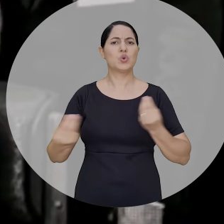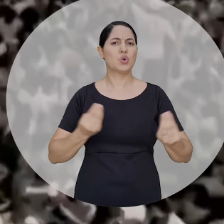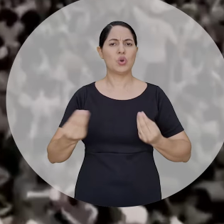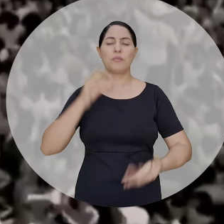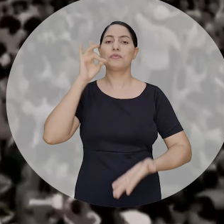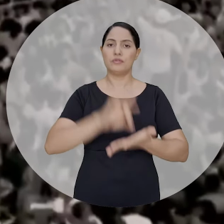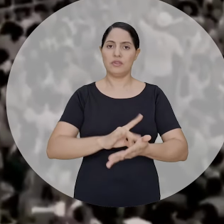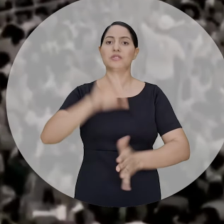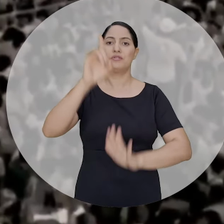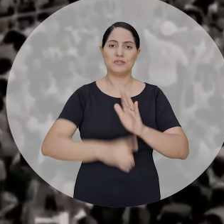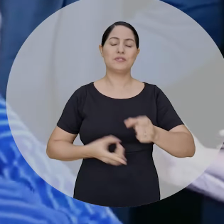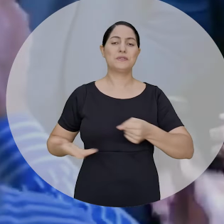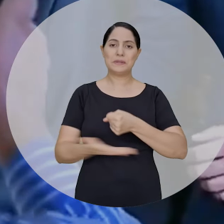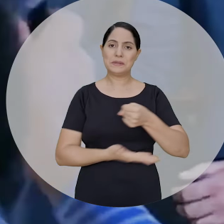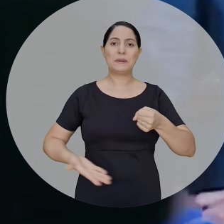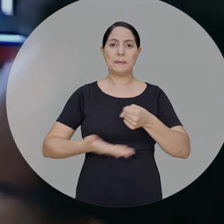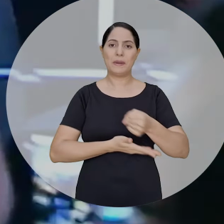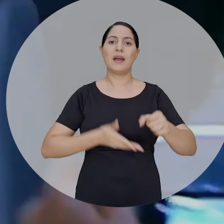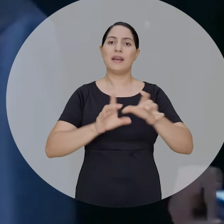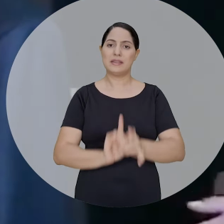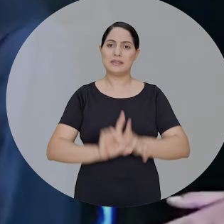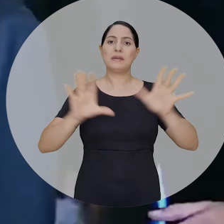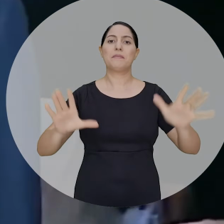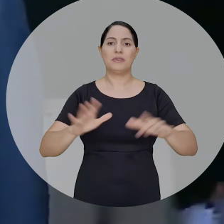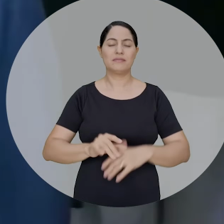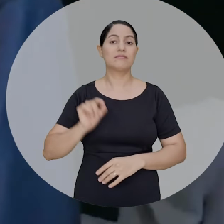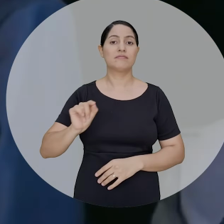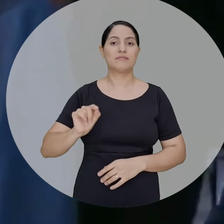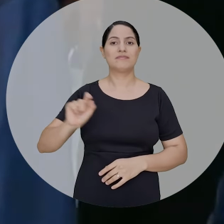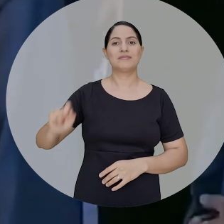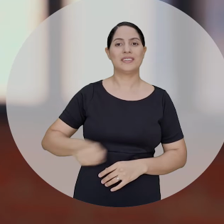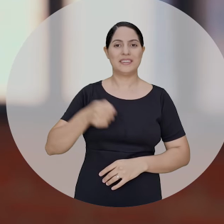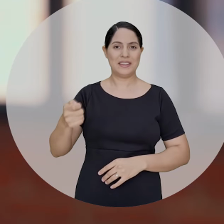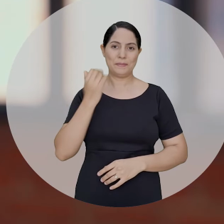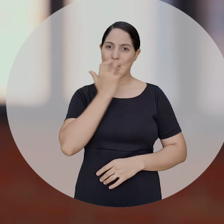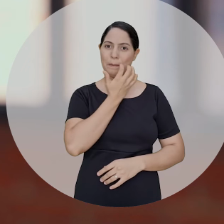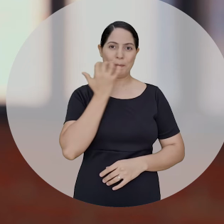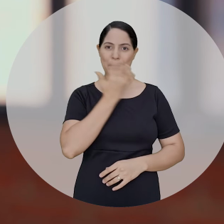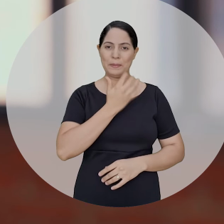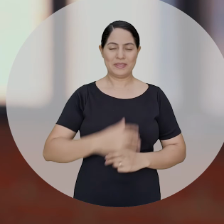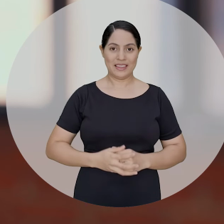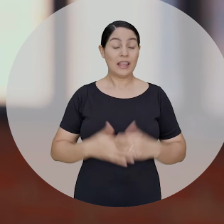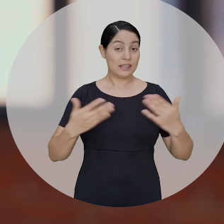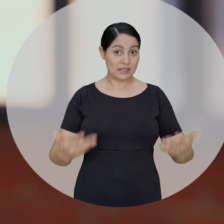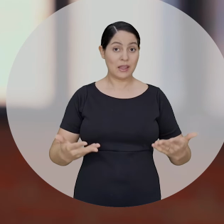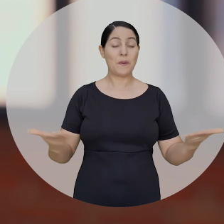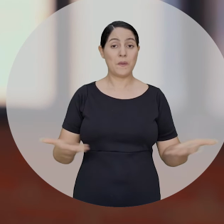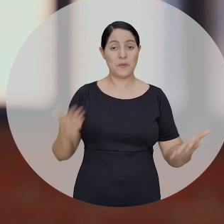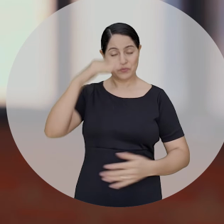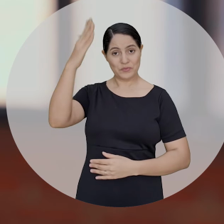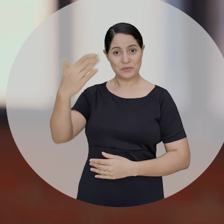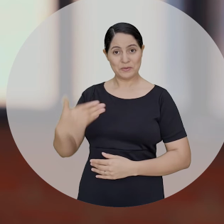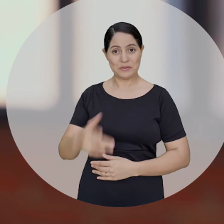legalidade, dos direitos fundamentais e da democracia: José Sarney. A OAB Nacional presta uma